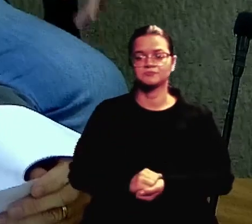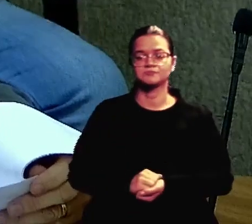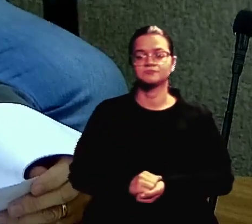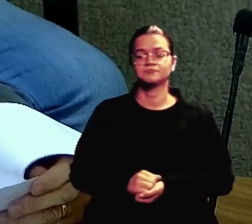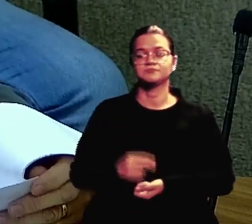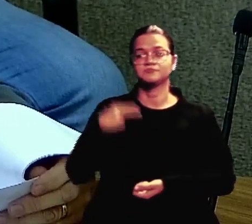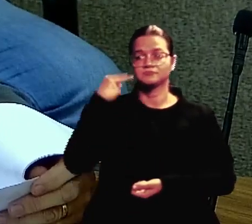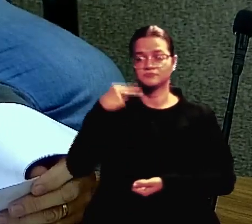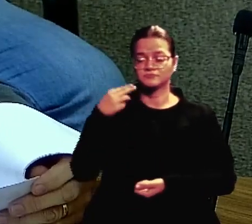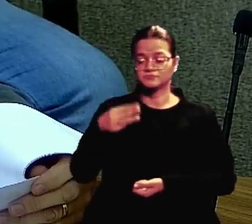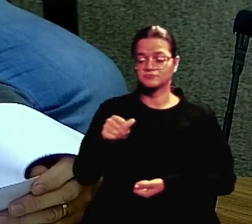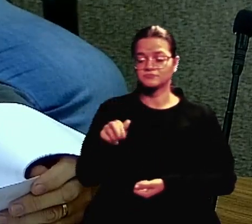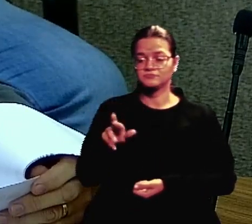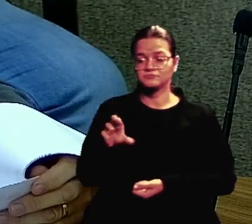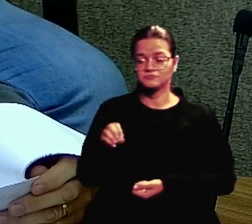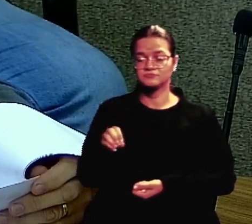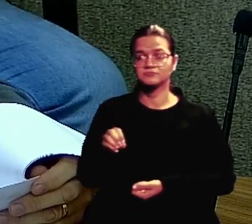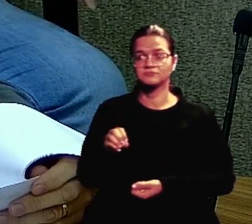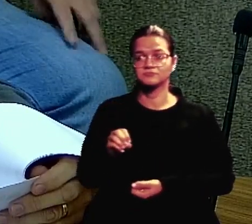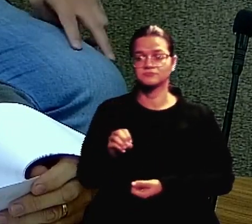O vereador Mauro,